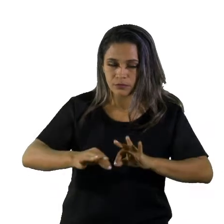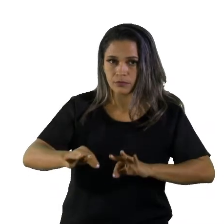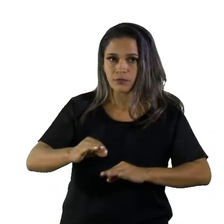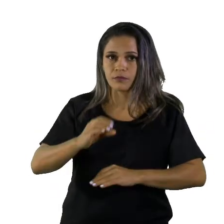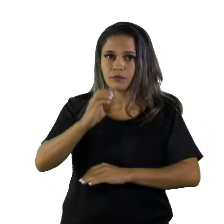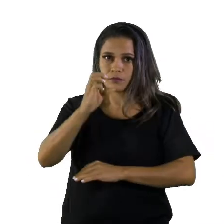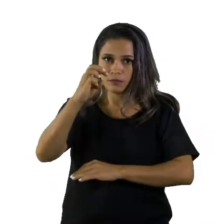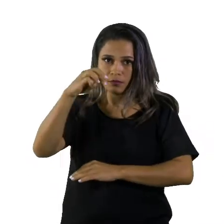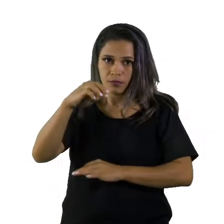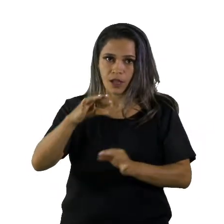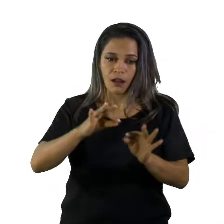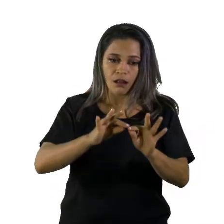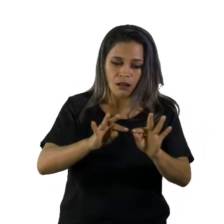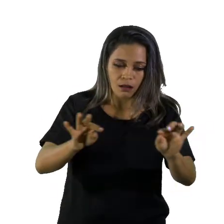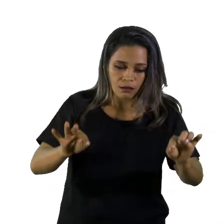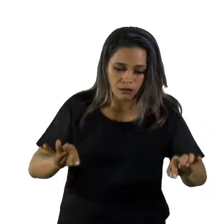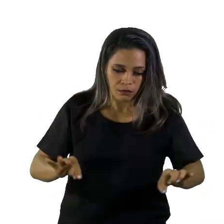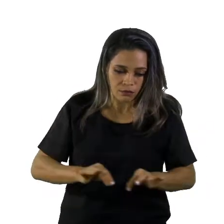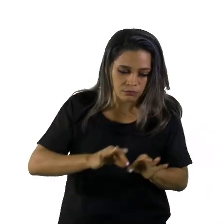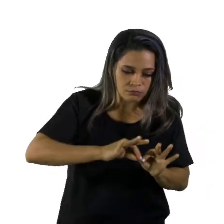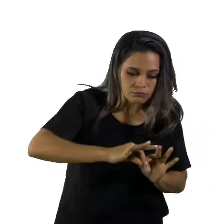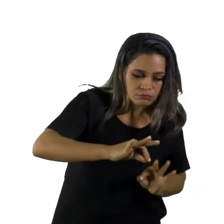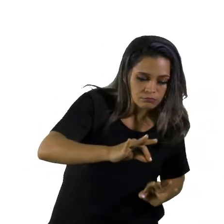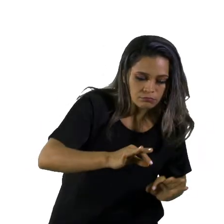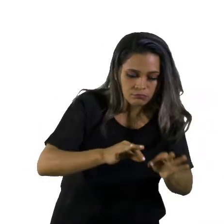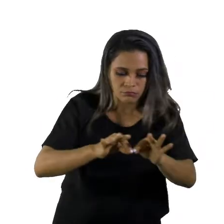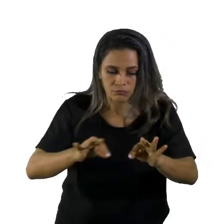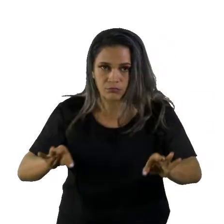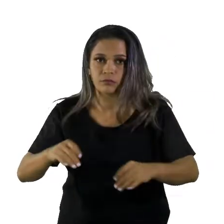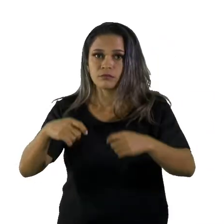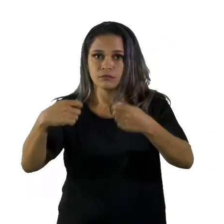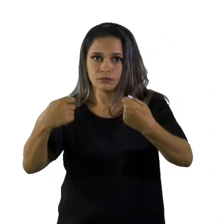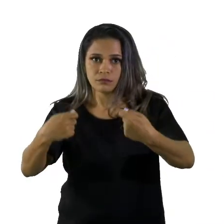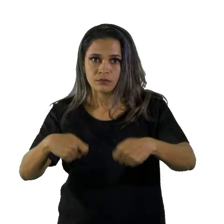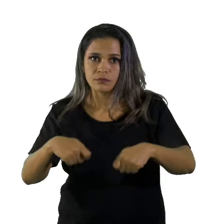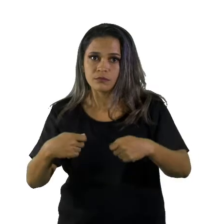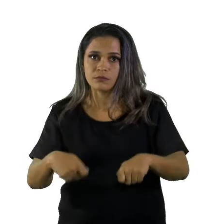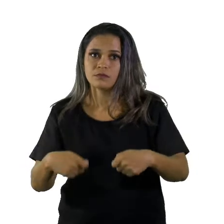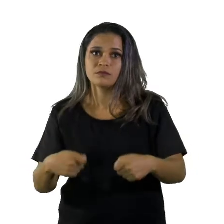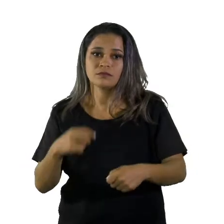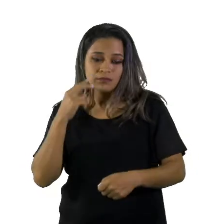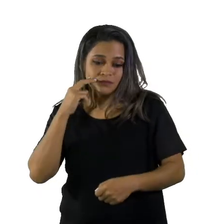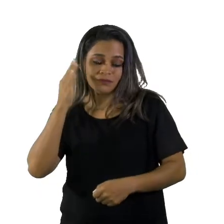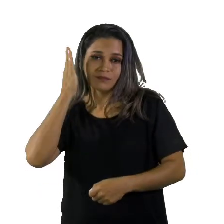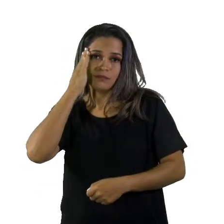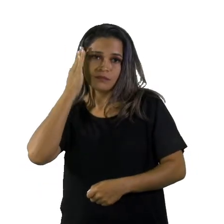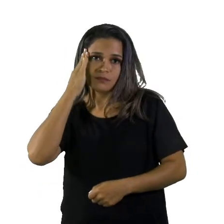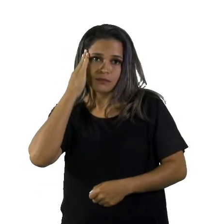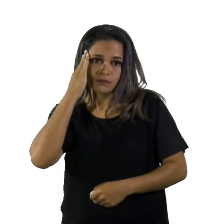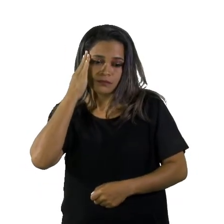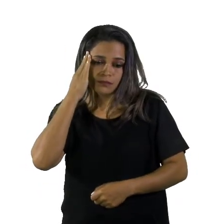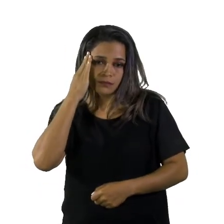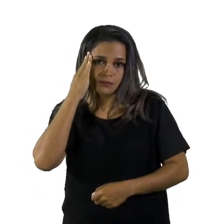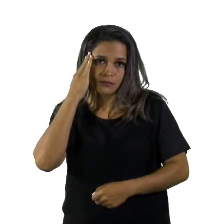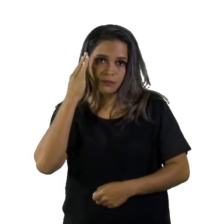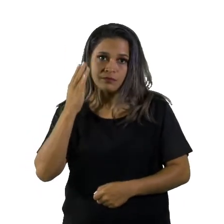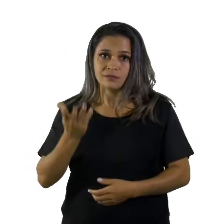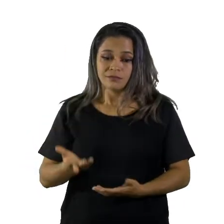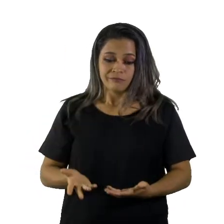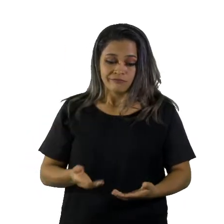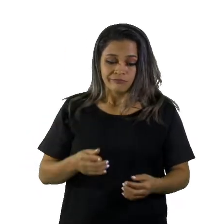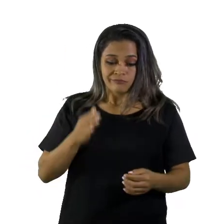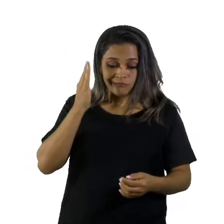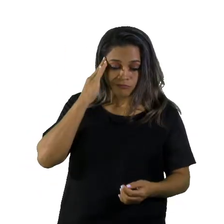cada cômodo. Então, ele precisa da unidade de medida para poder saber o tamanho de cada cômodo. Nós temos aí